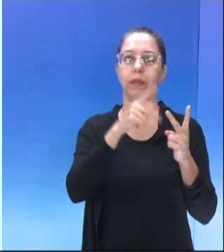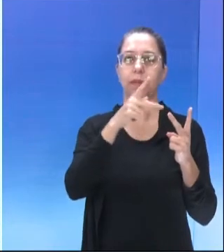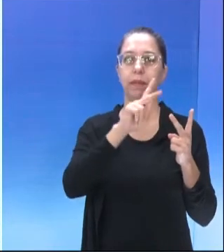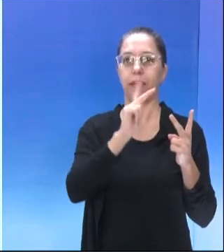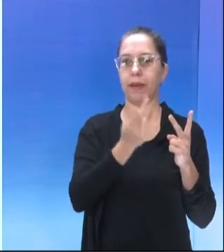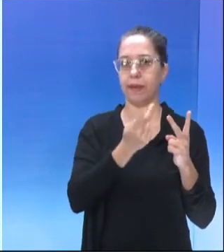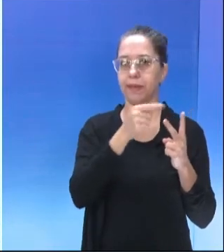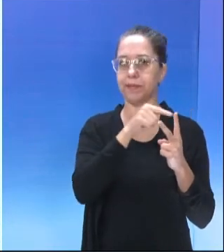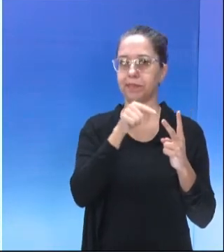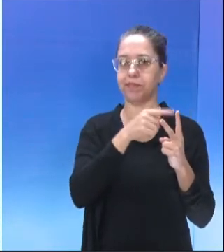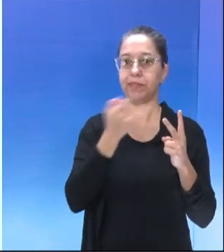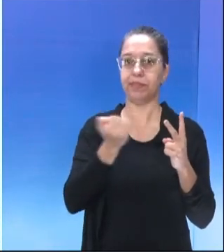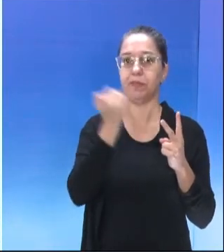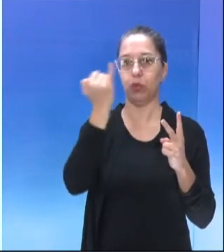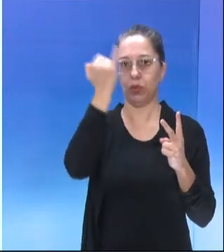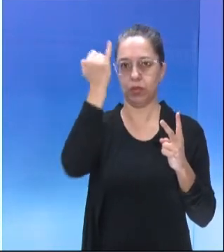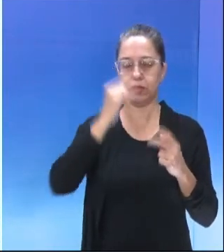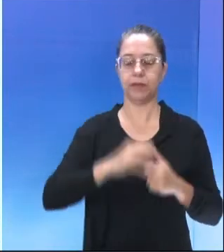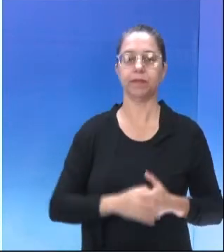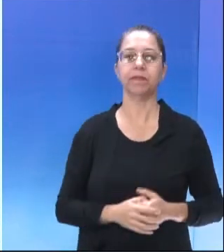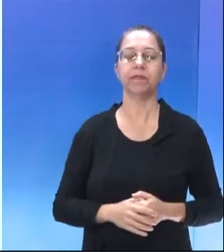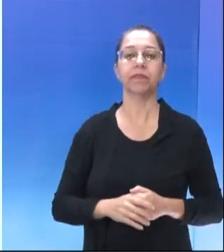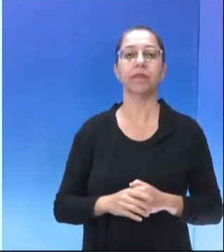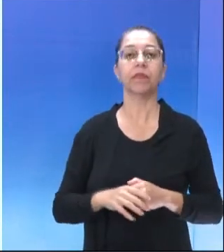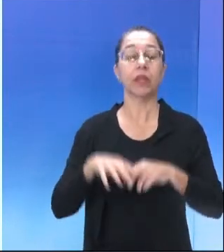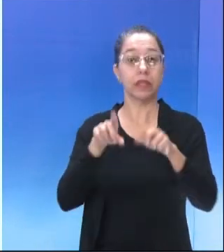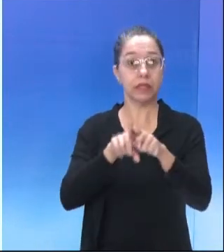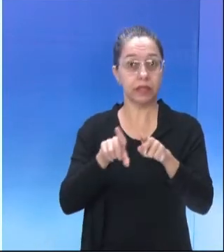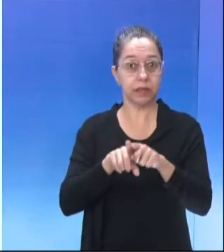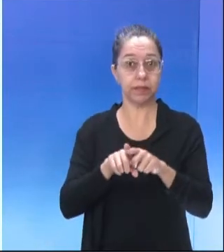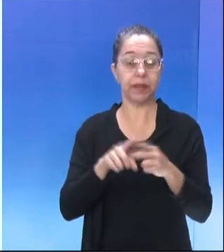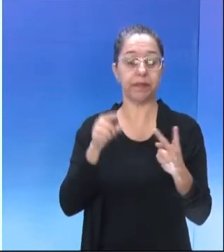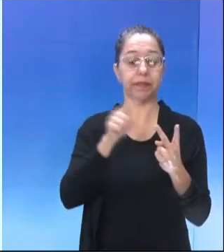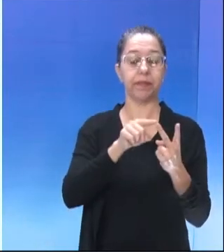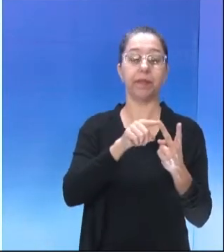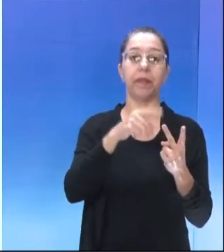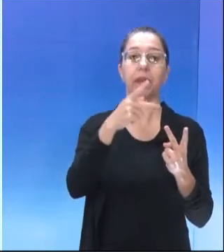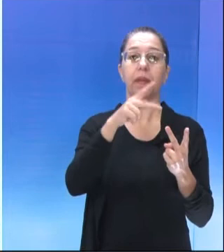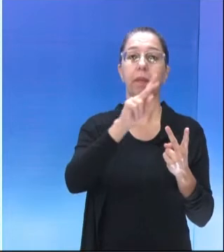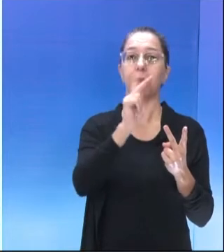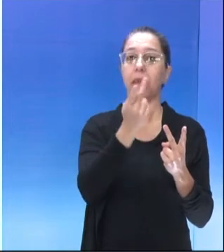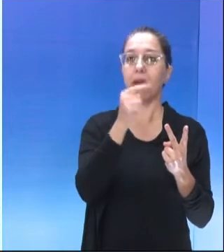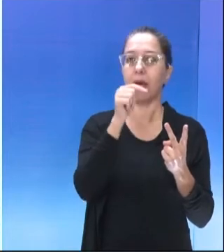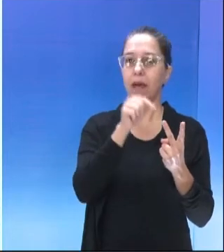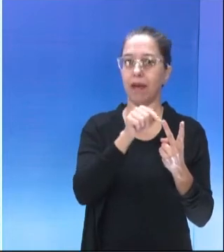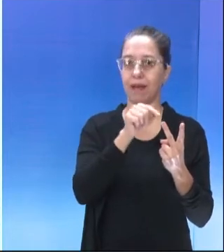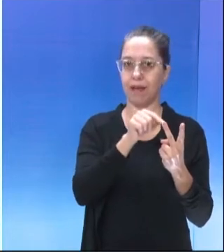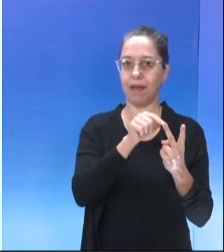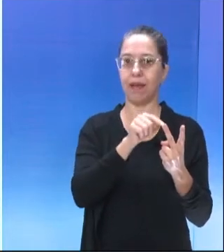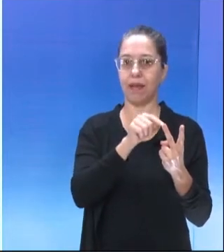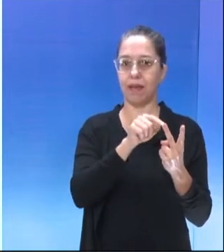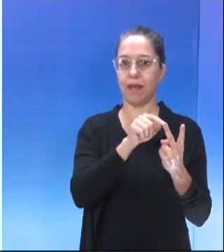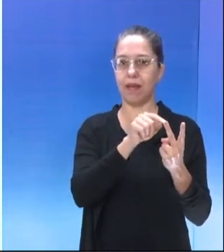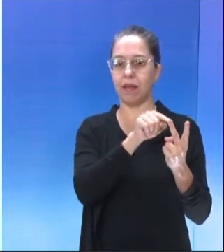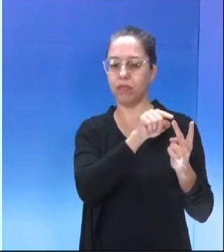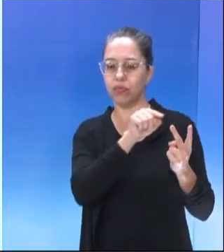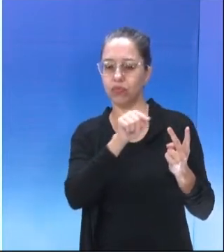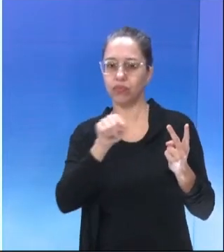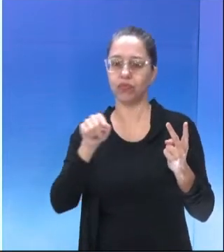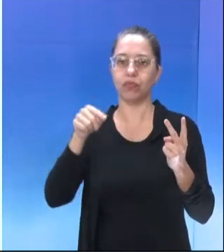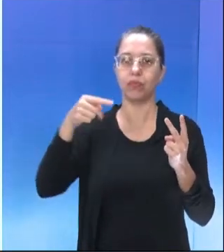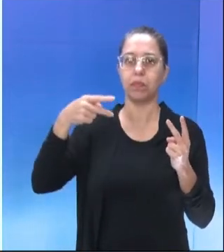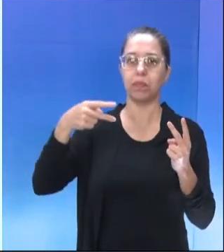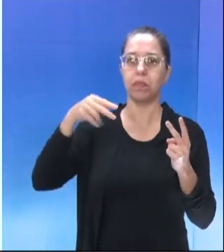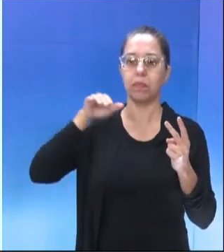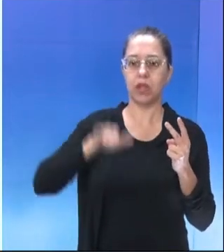pH, tá certo? Então, é importante também saber que o pH é uma escala numérica na qual uma solução neutra é igual a 7, os